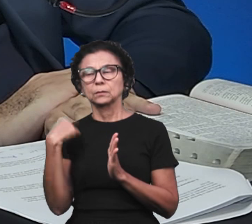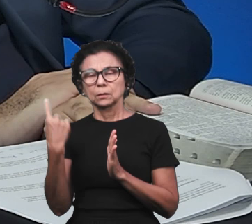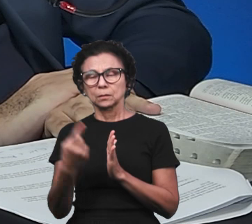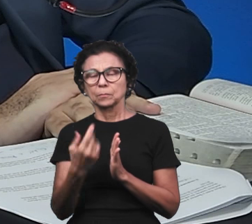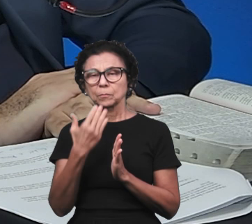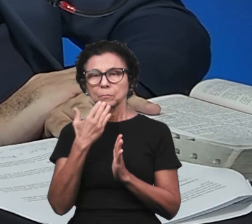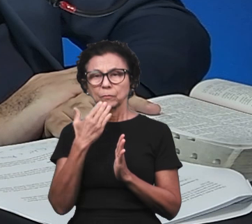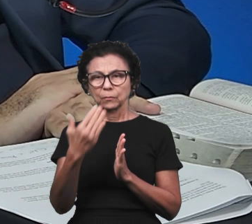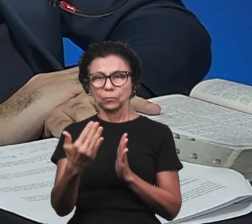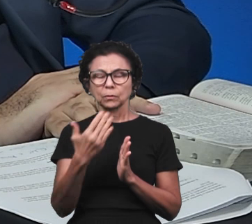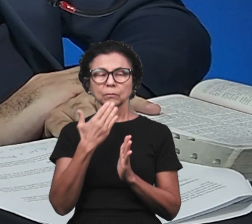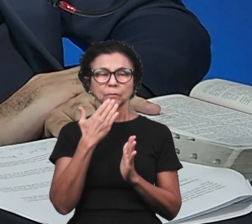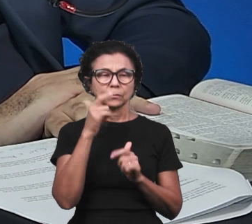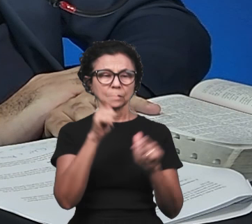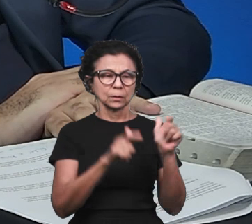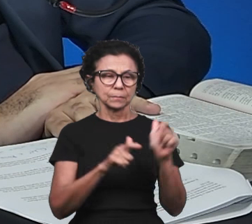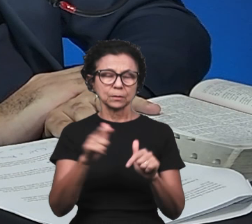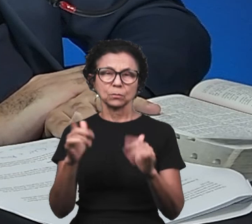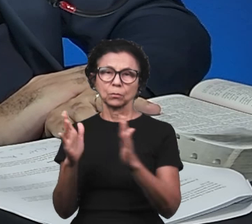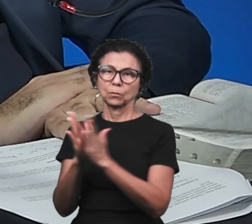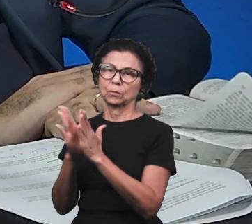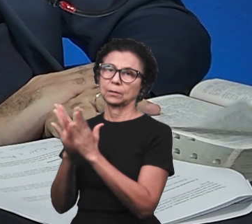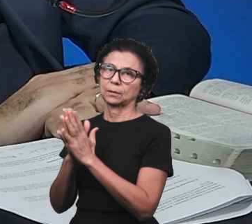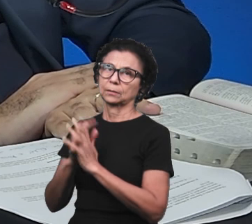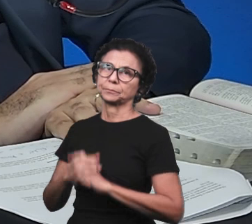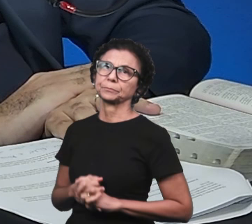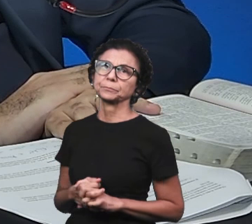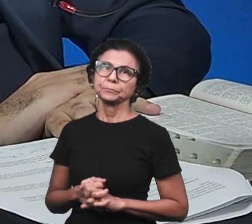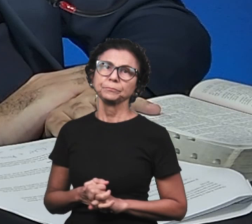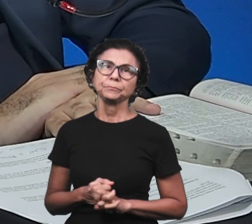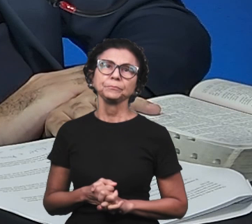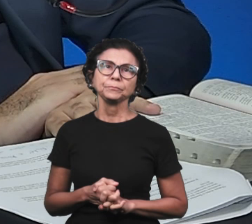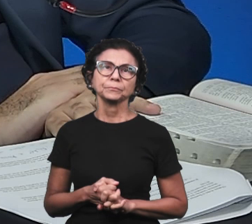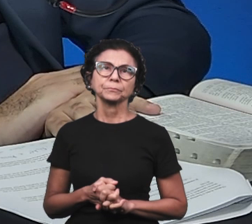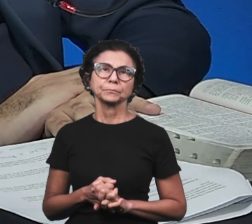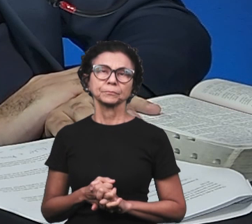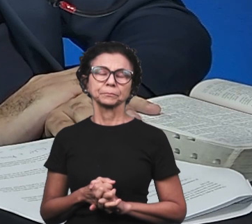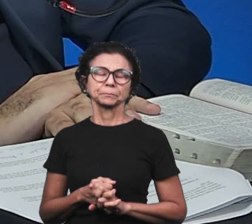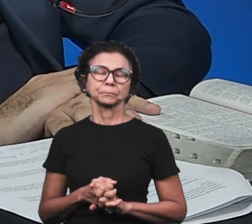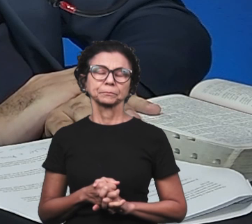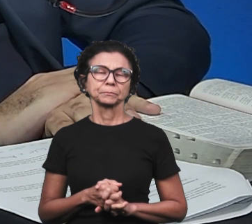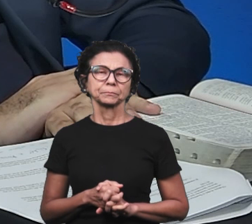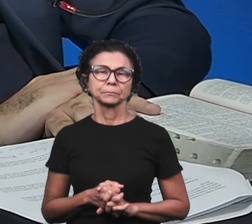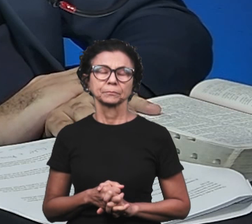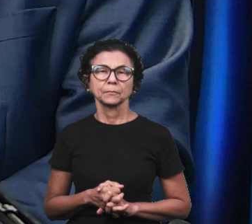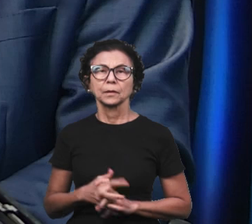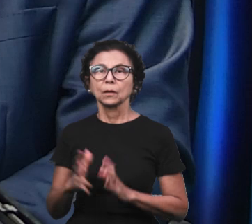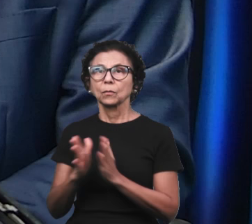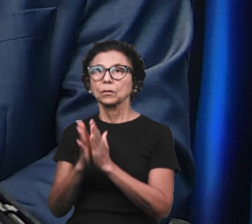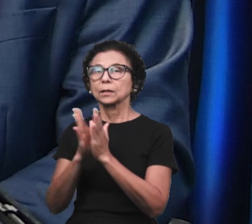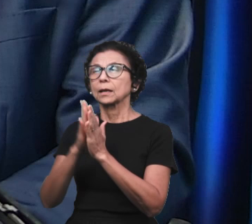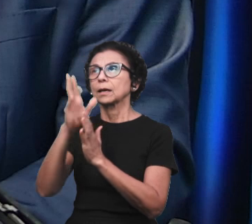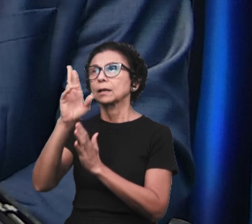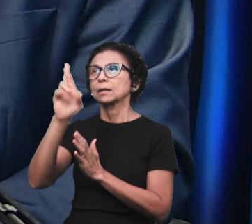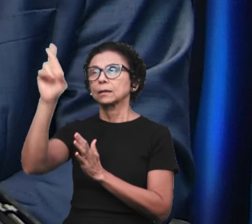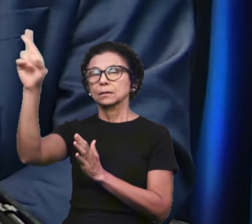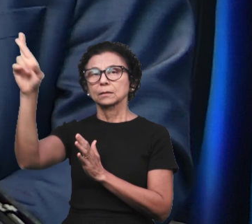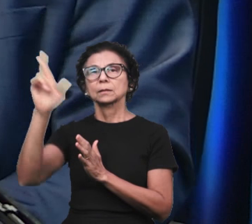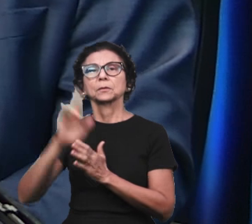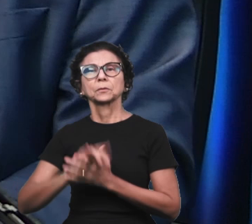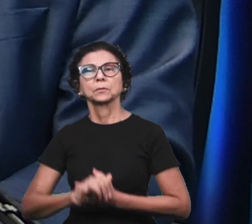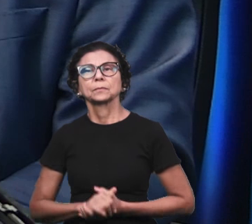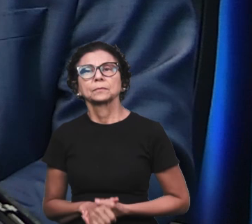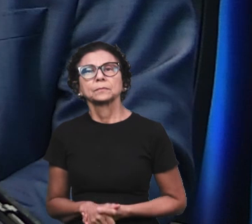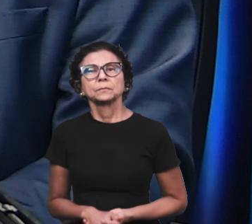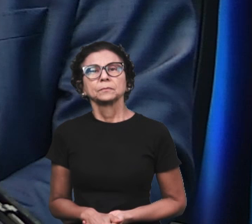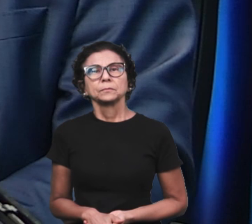o tempo todo. Nosso papel não é de sair falando, mas é de interceder ao Senhor. Glória a Jesus. O pastor Alonso